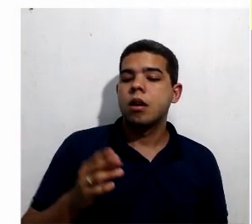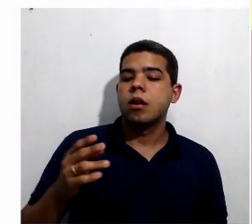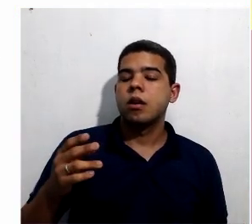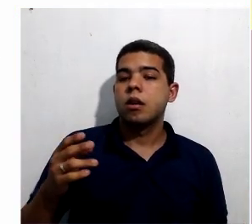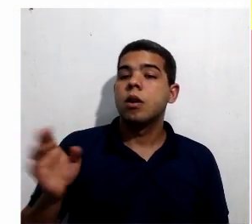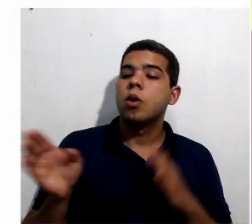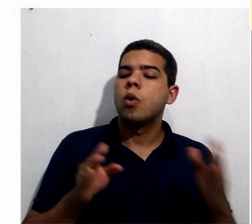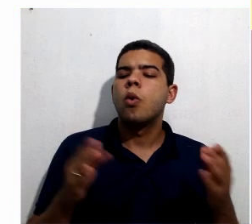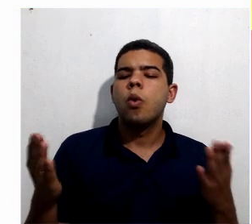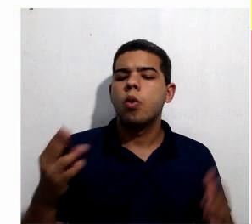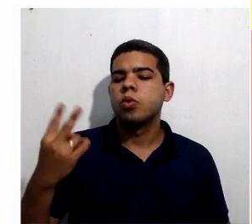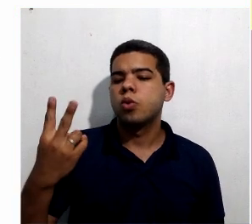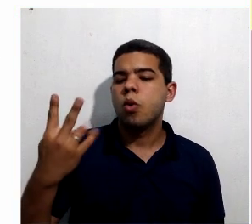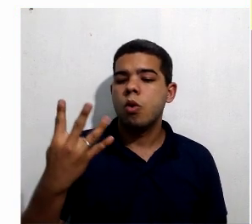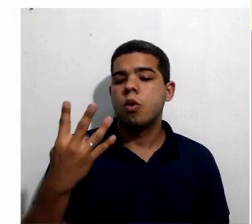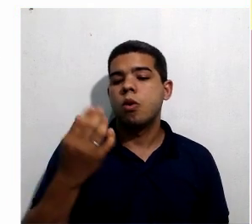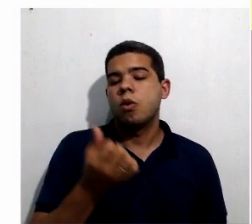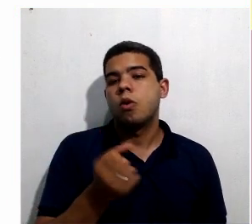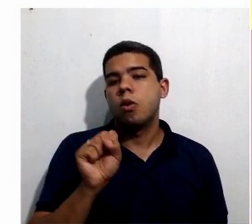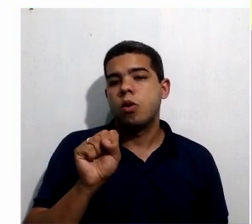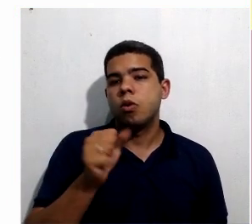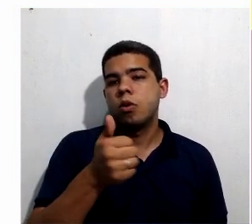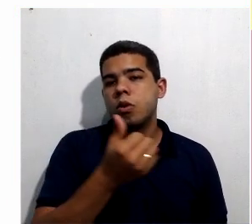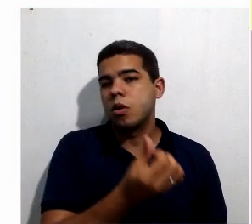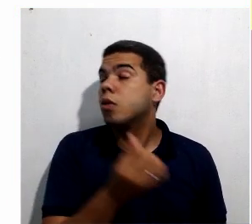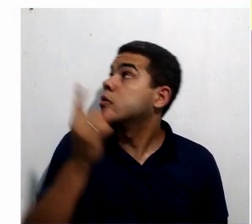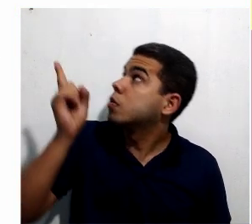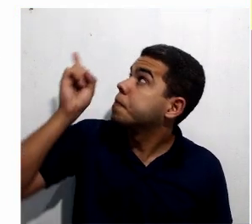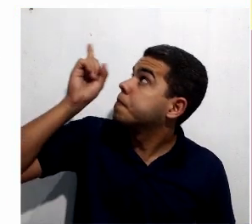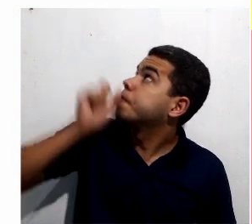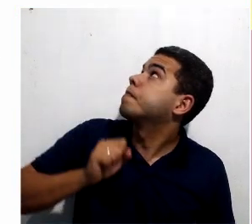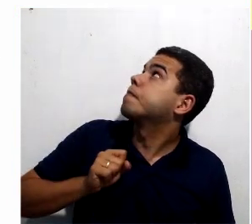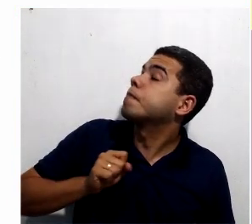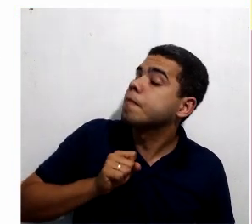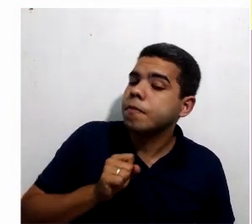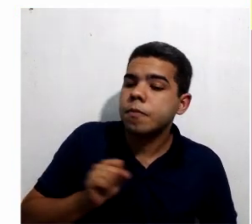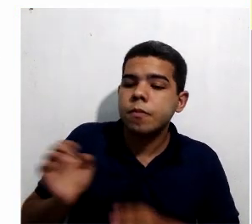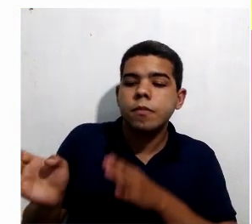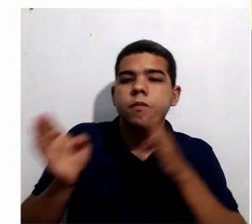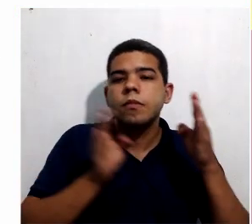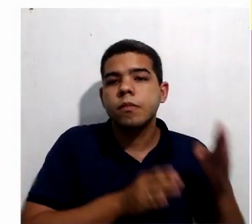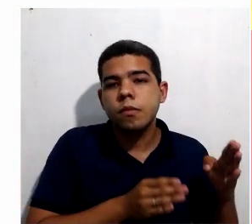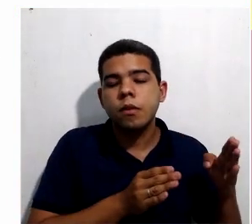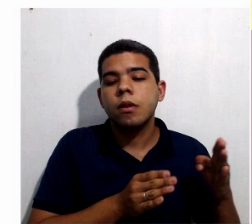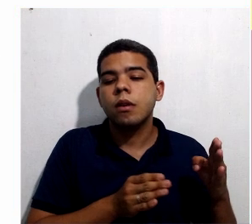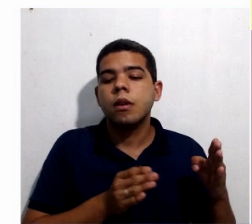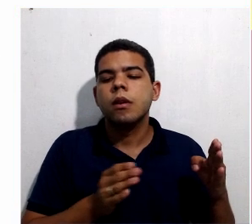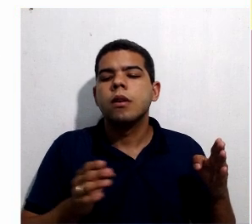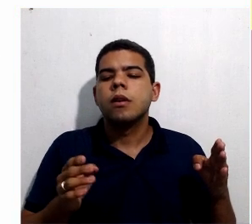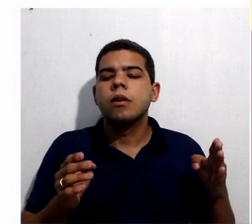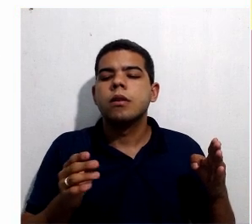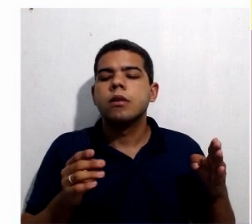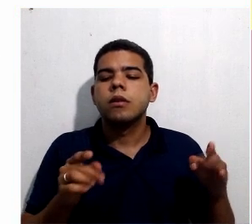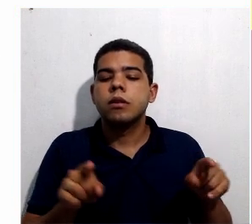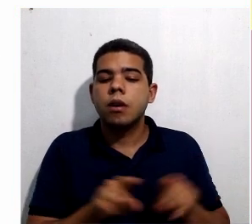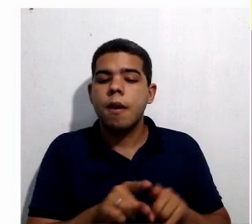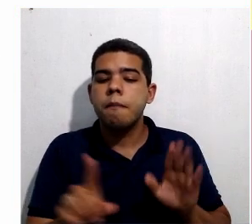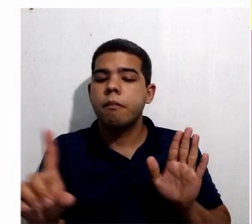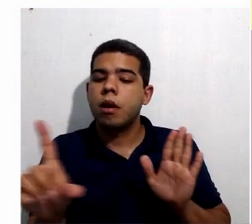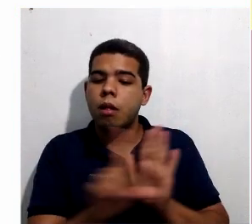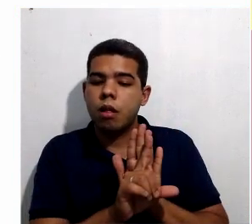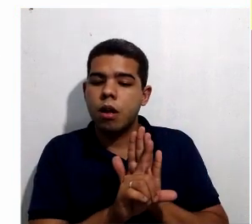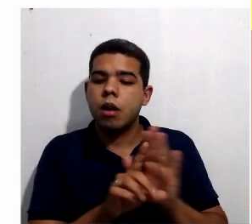sequência. Sequência essa que é 2, 4, 8, 16. E em seguida a sua lei